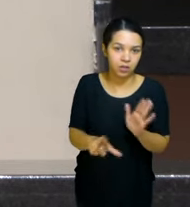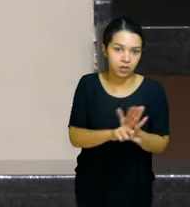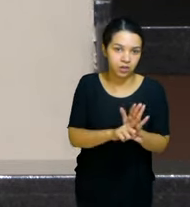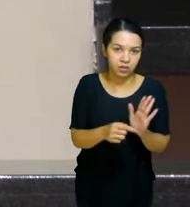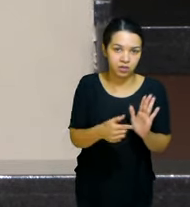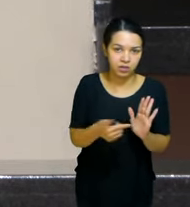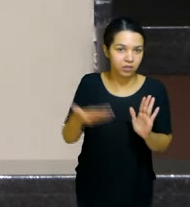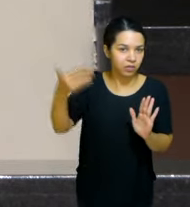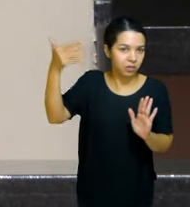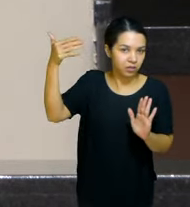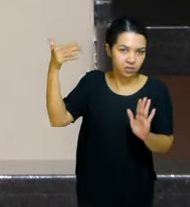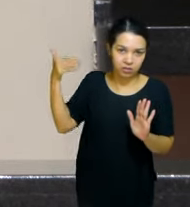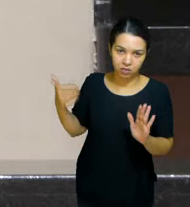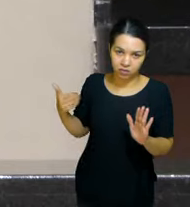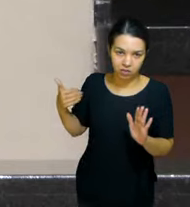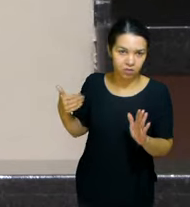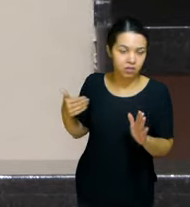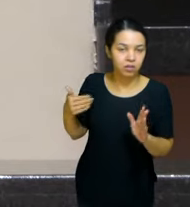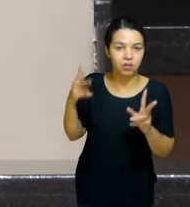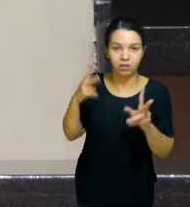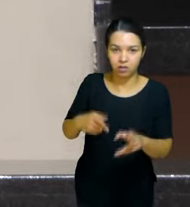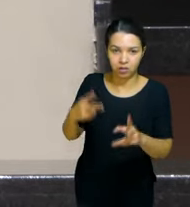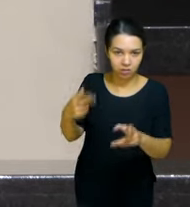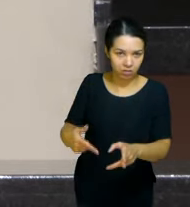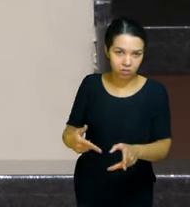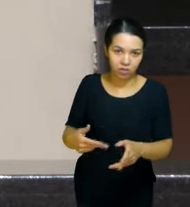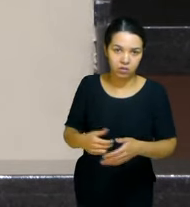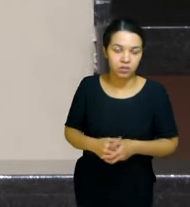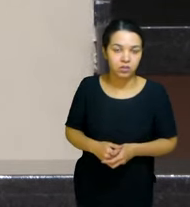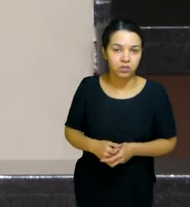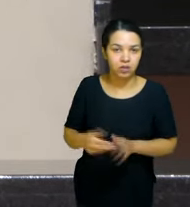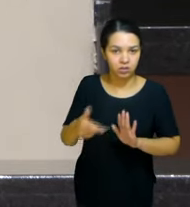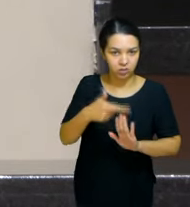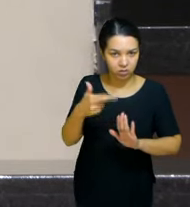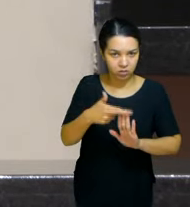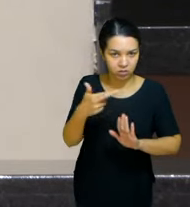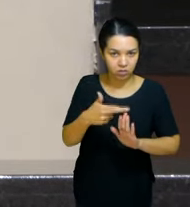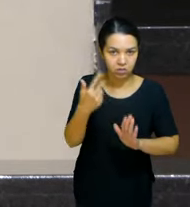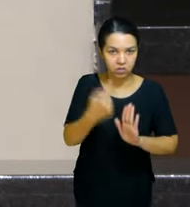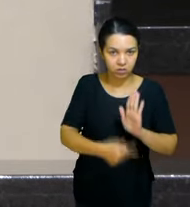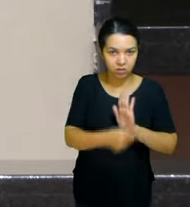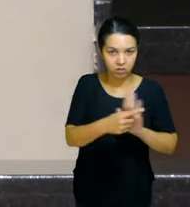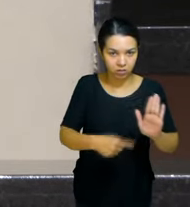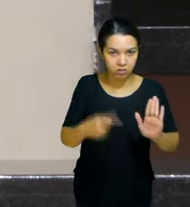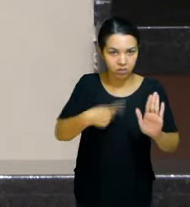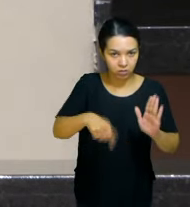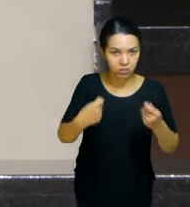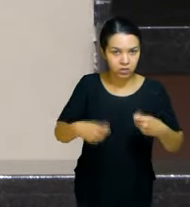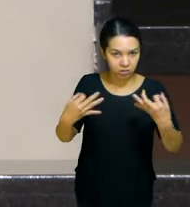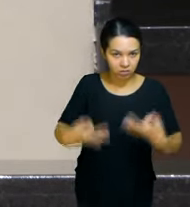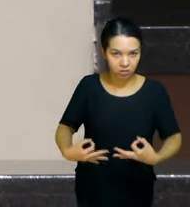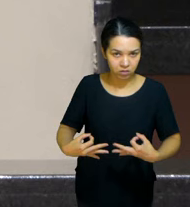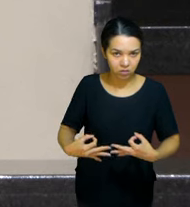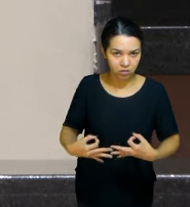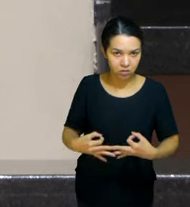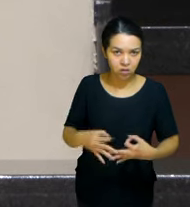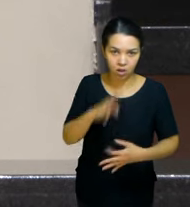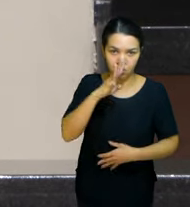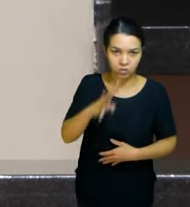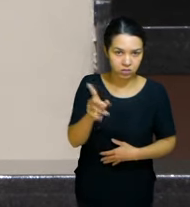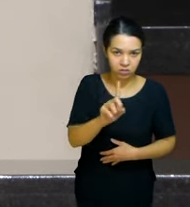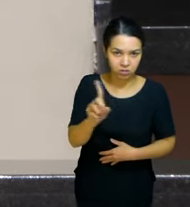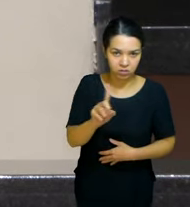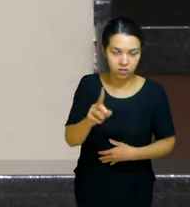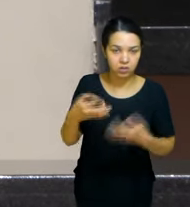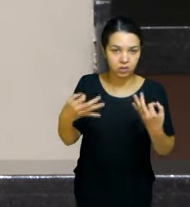últimos anos foram assim. Inclusive, a resolução que foi cancelada, nós precisamos ser justos aqui, não é questão de acusação, a gente